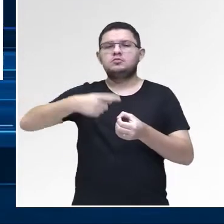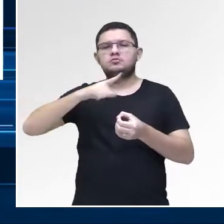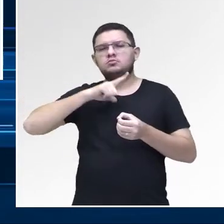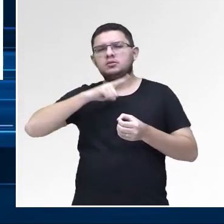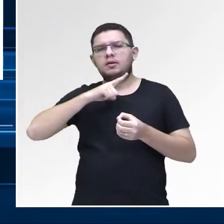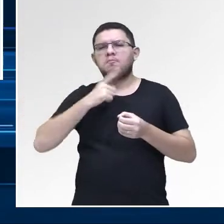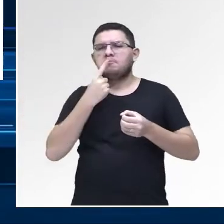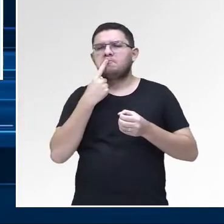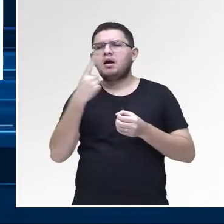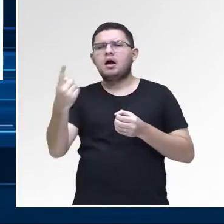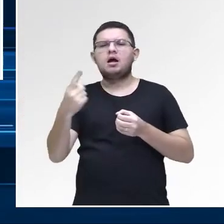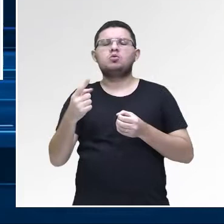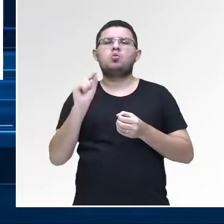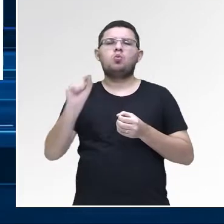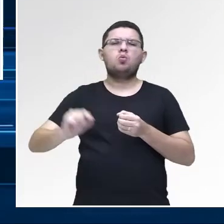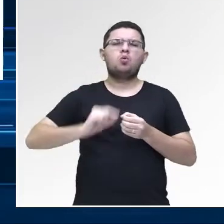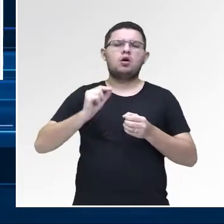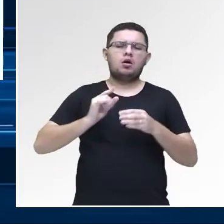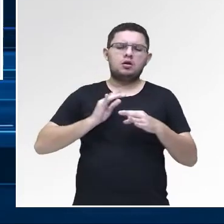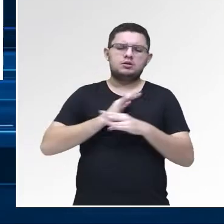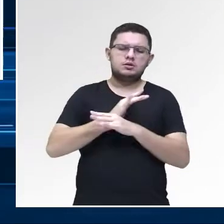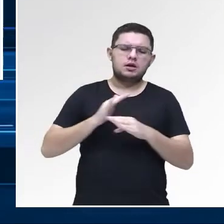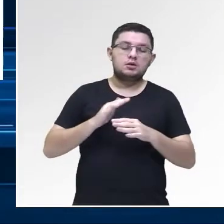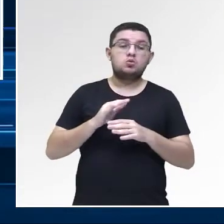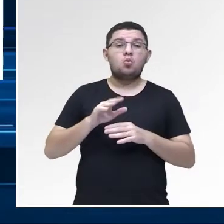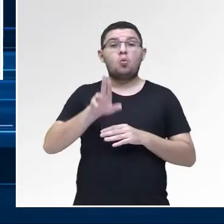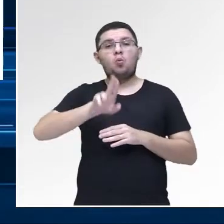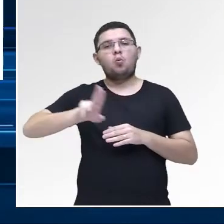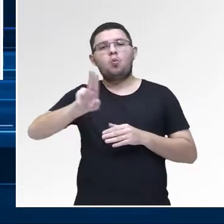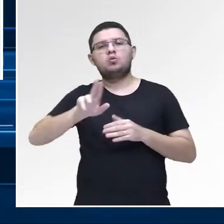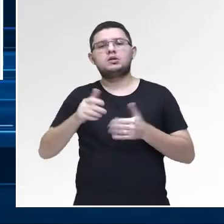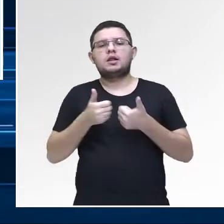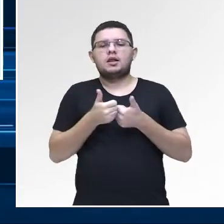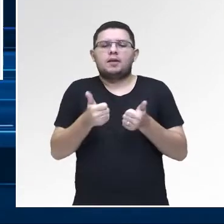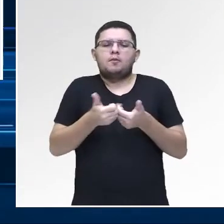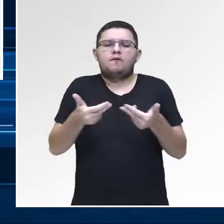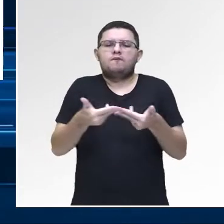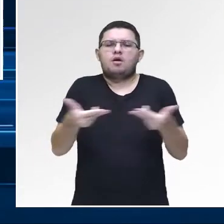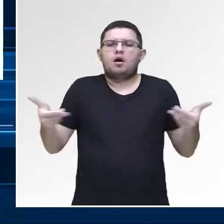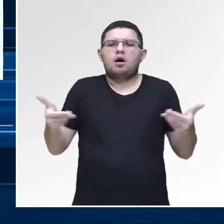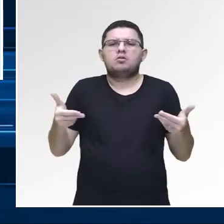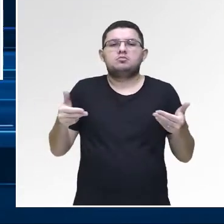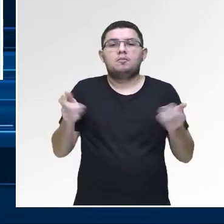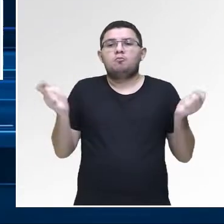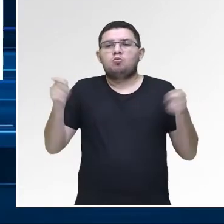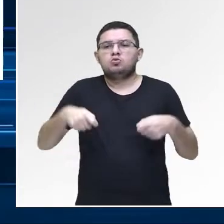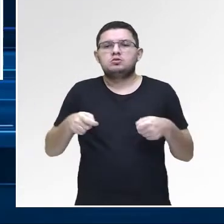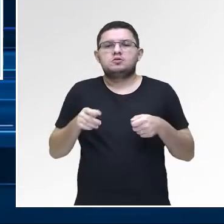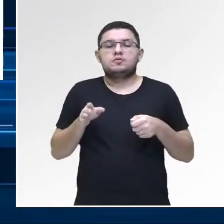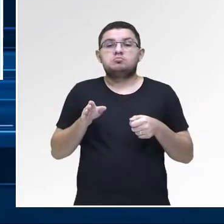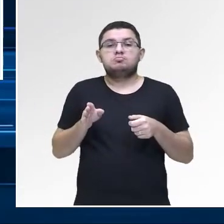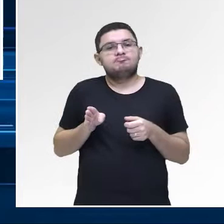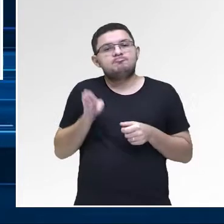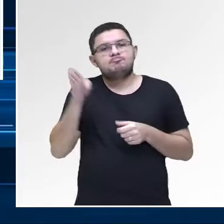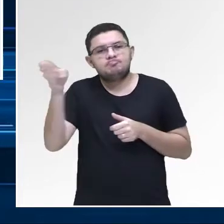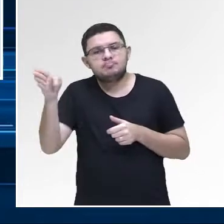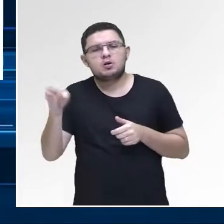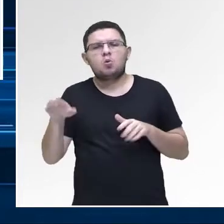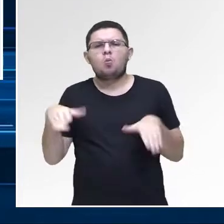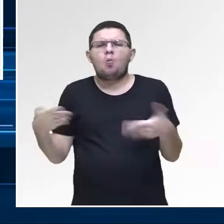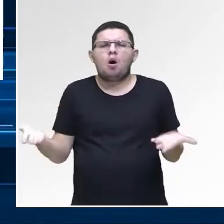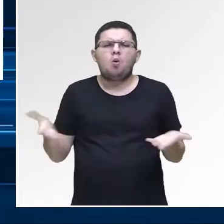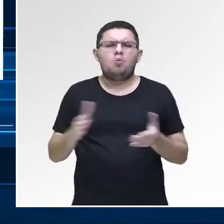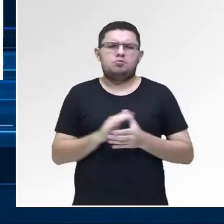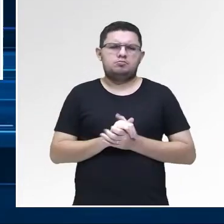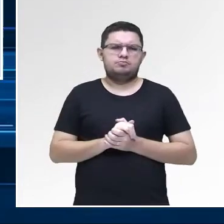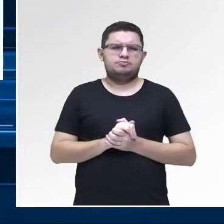próximas? Por qual meio de transporte é possível acessá-las? Quais elementos da urbanização